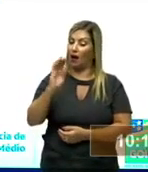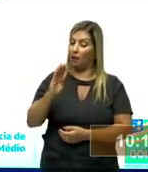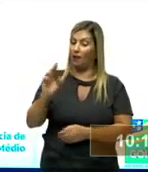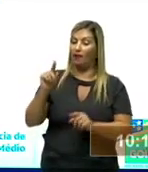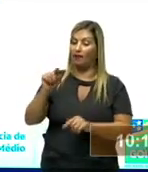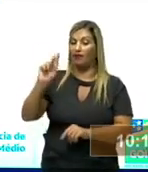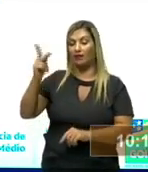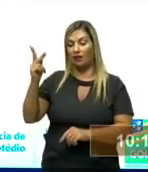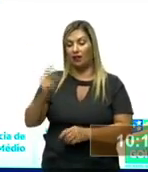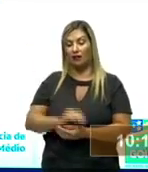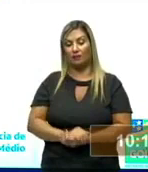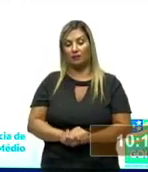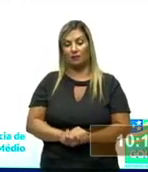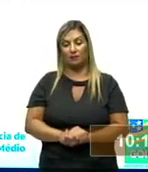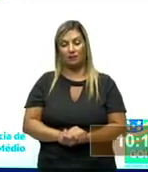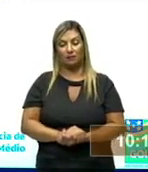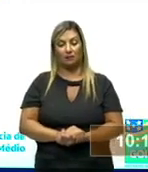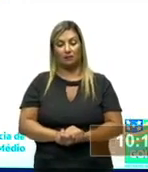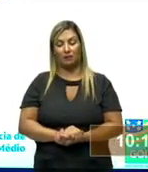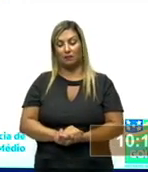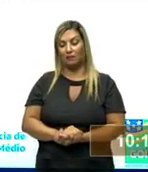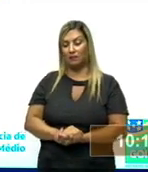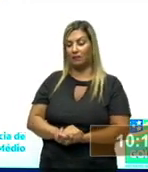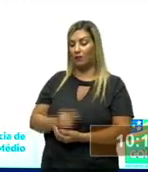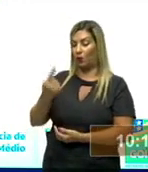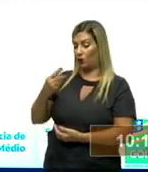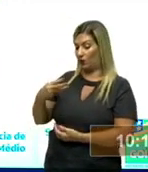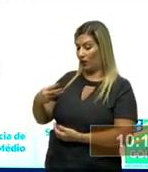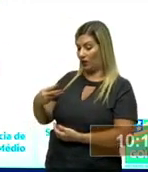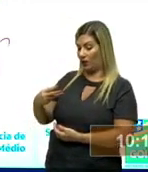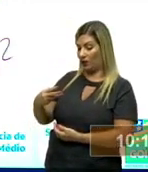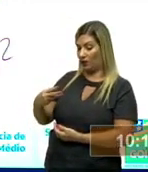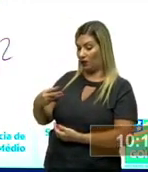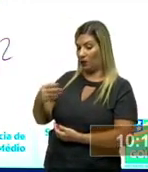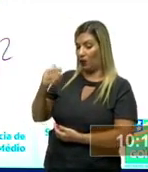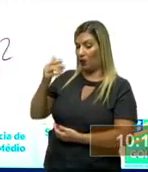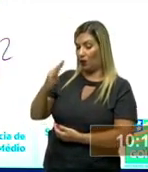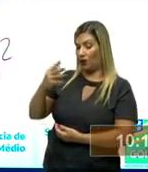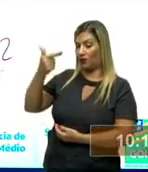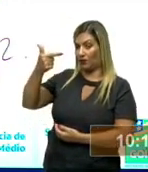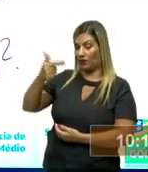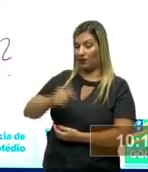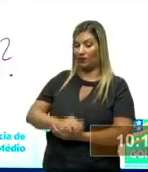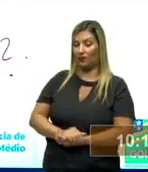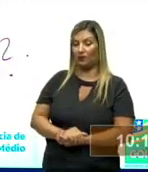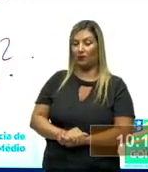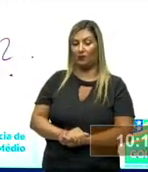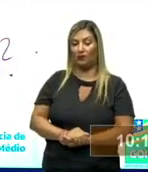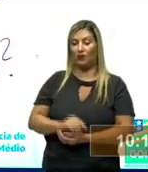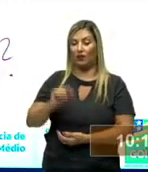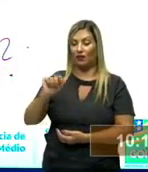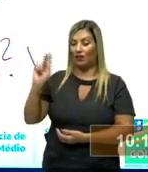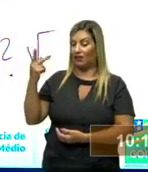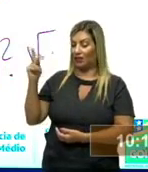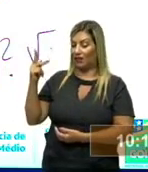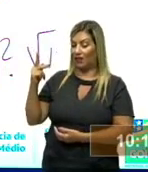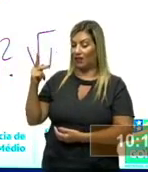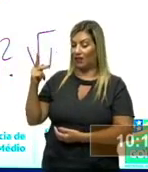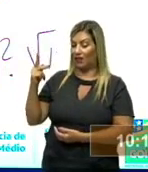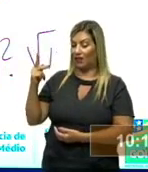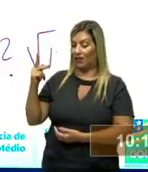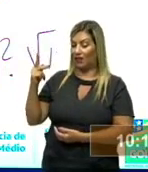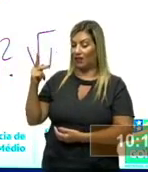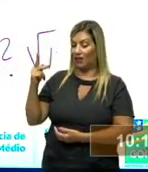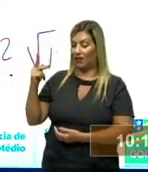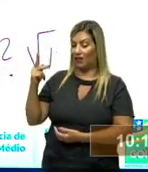então vai ficar área da base um quadrado então ficar um terço de 4 ao quadrado lado ao quadrado vezes altura que a